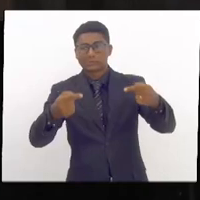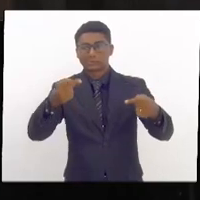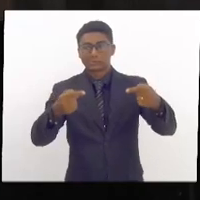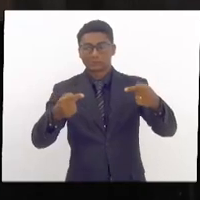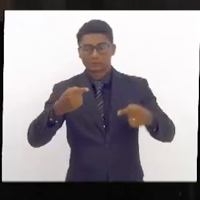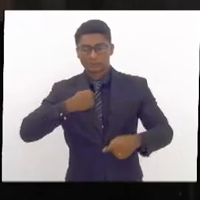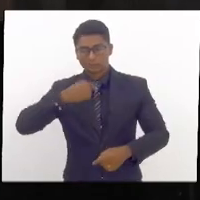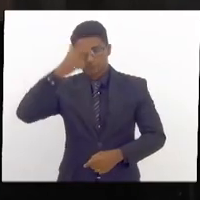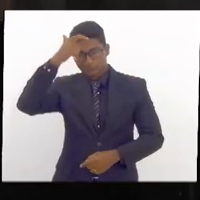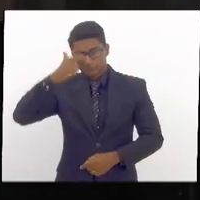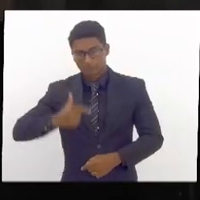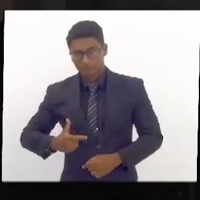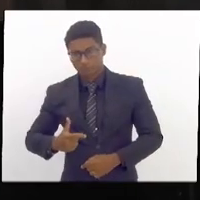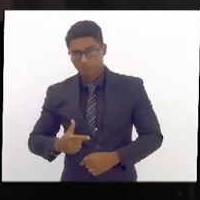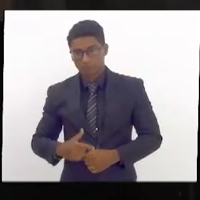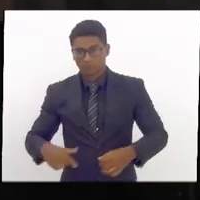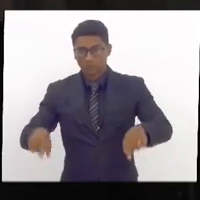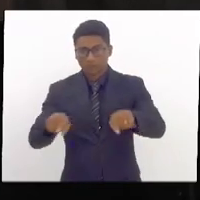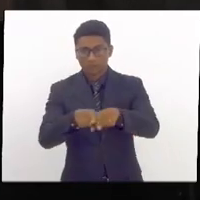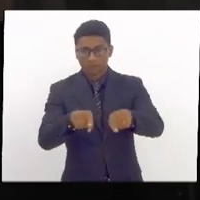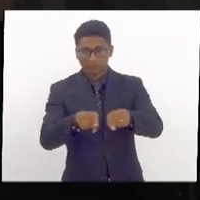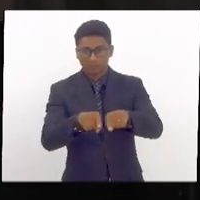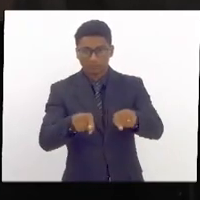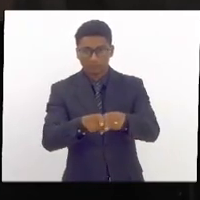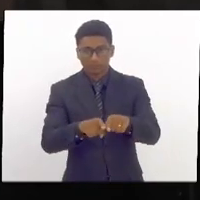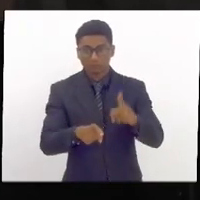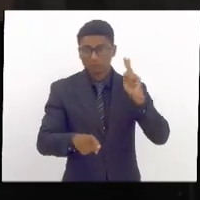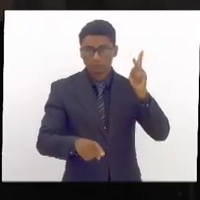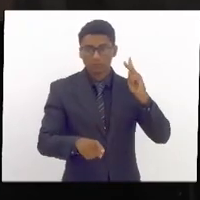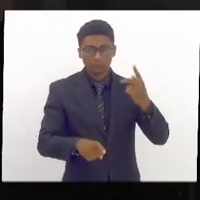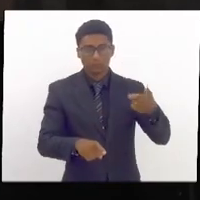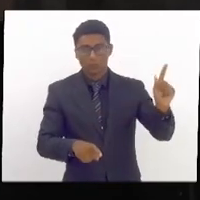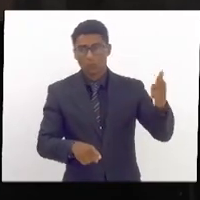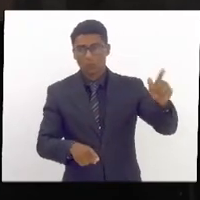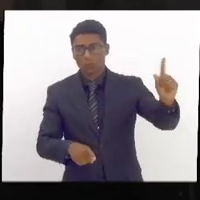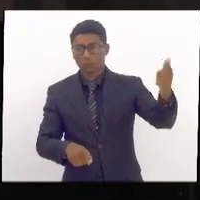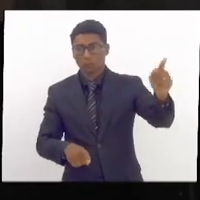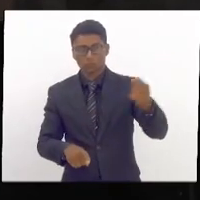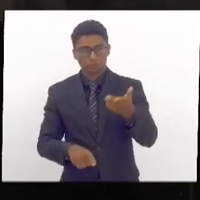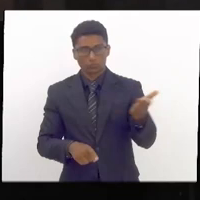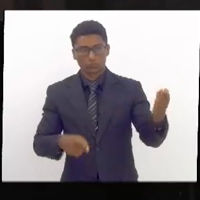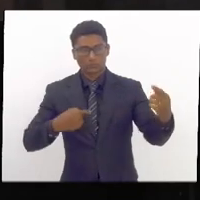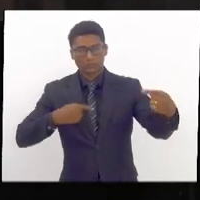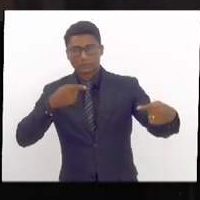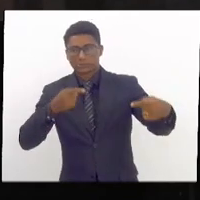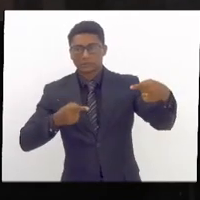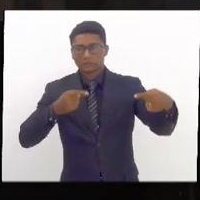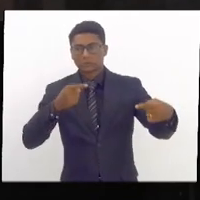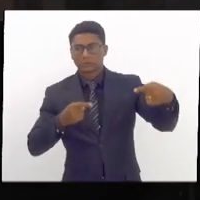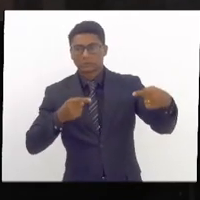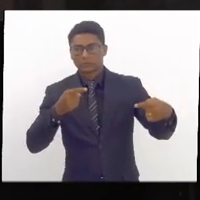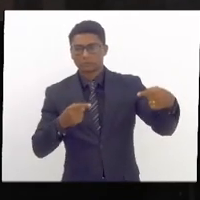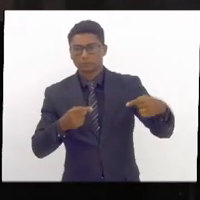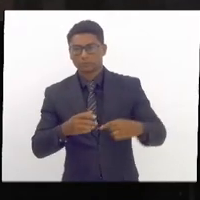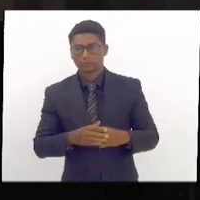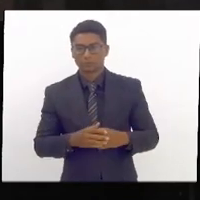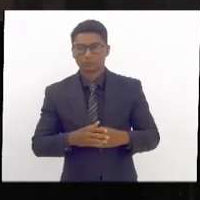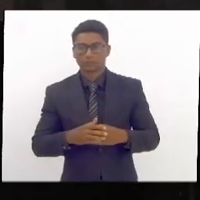e os restantes, lá os demais parceiros, o certo é